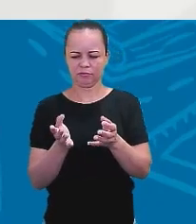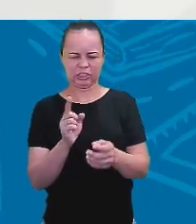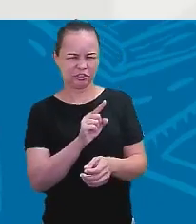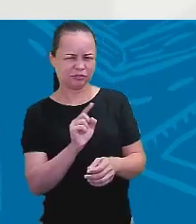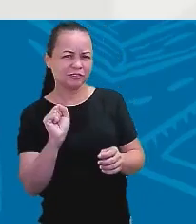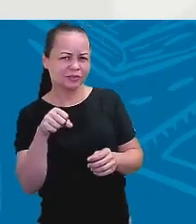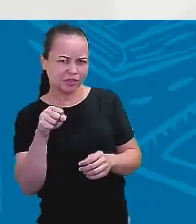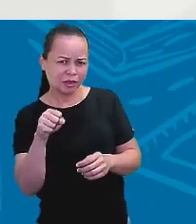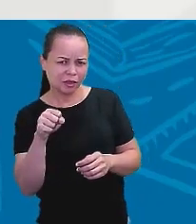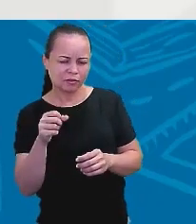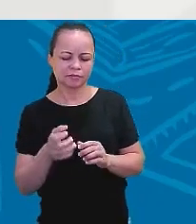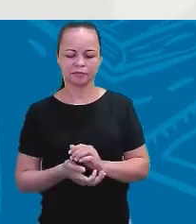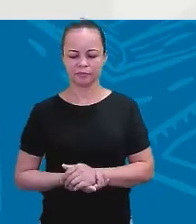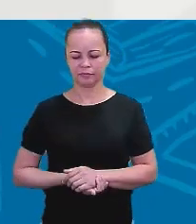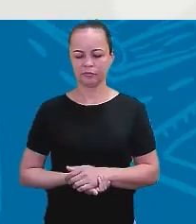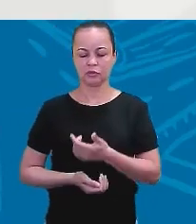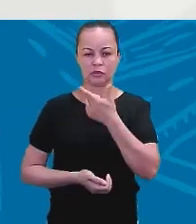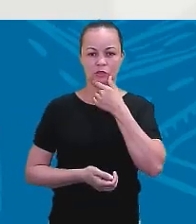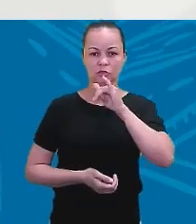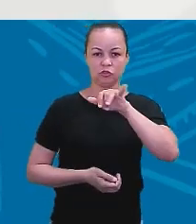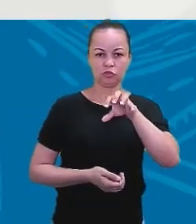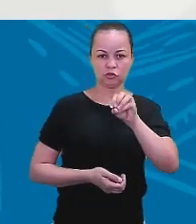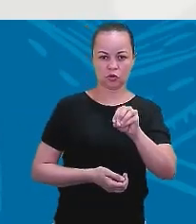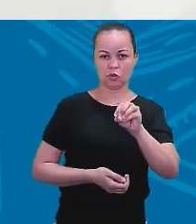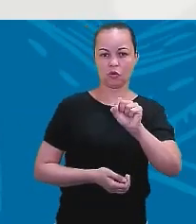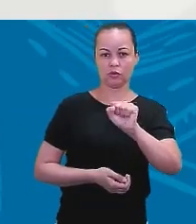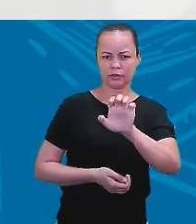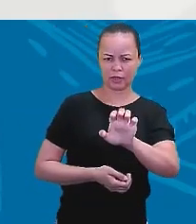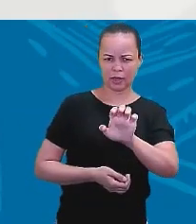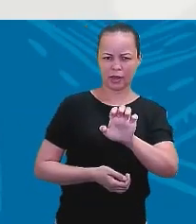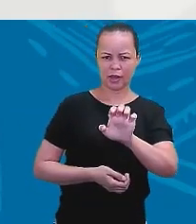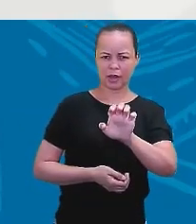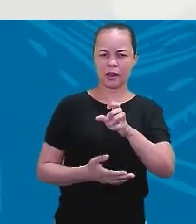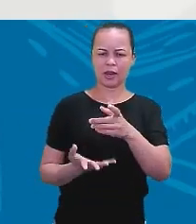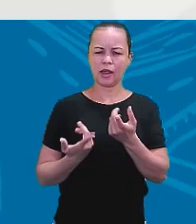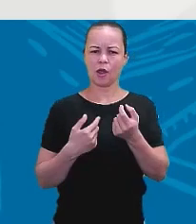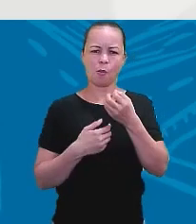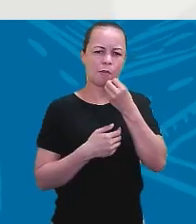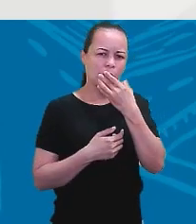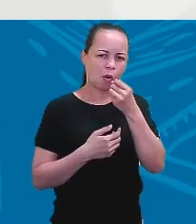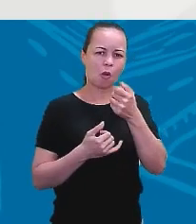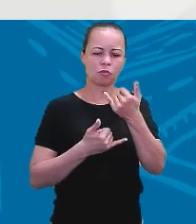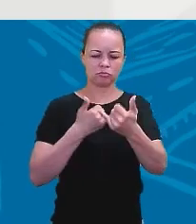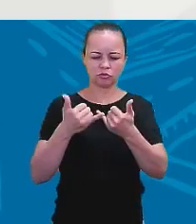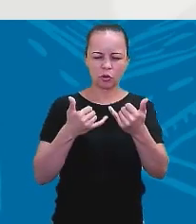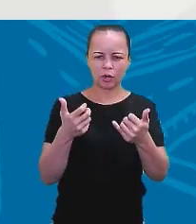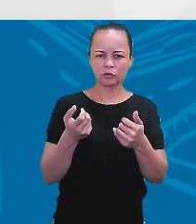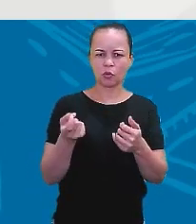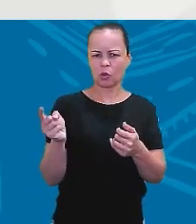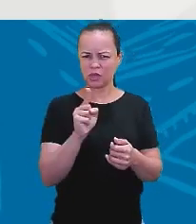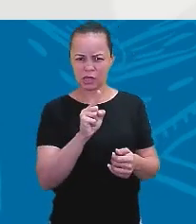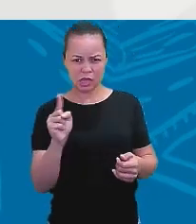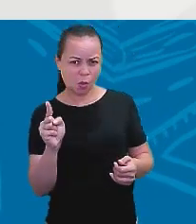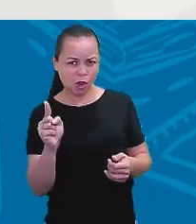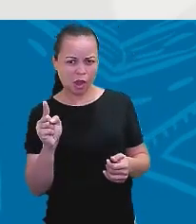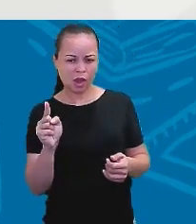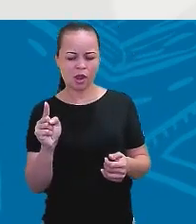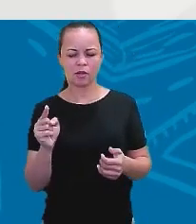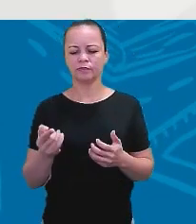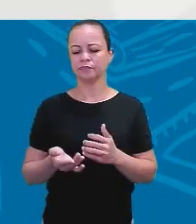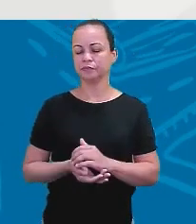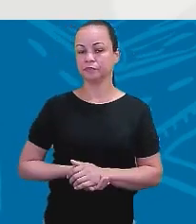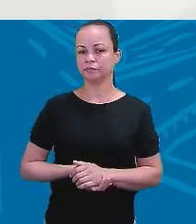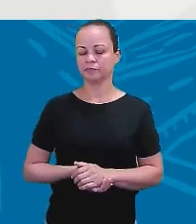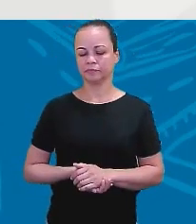José é um bom jogador. Não é. Tchan, tchan, tchan, tchan. Vamos para inglês agora. Carol is not playing